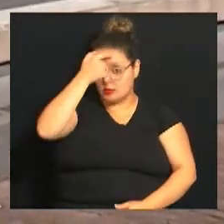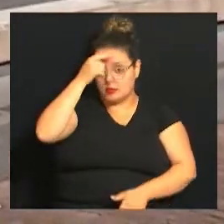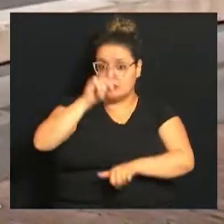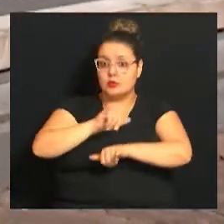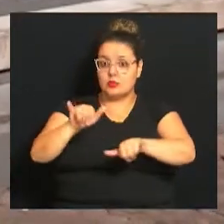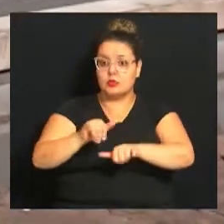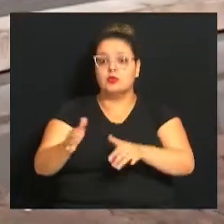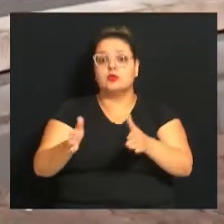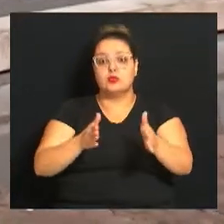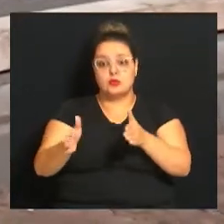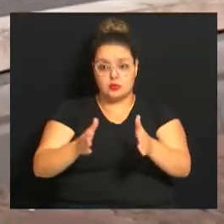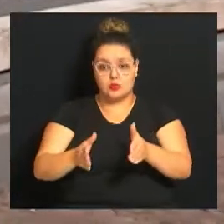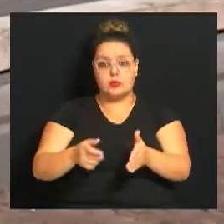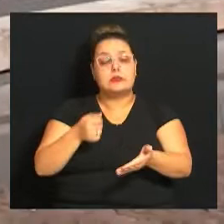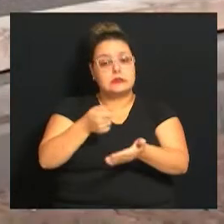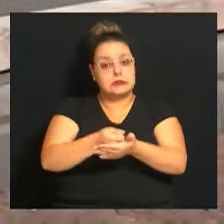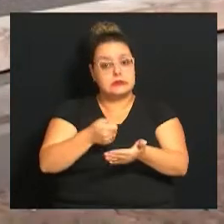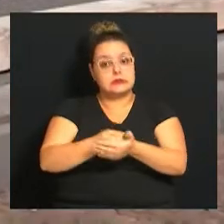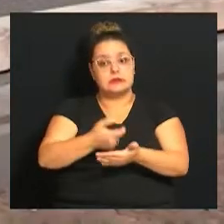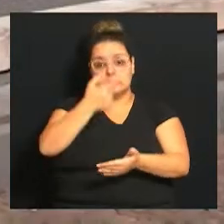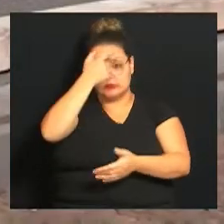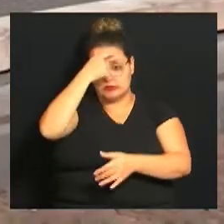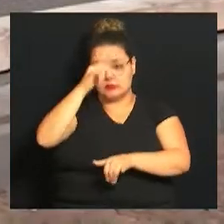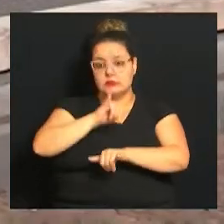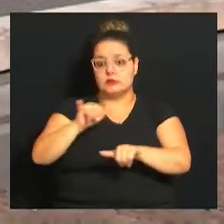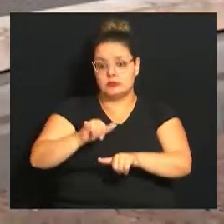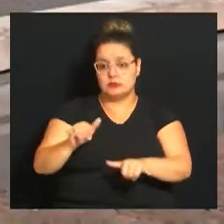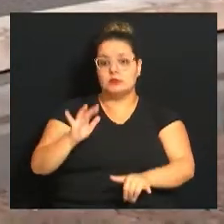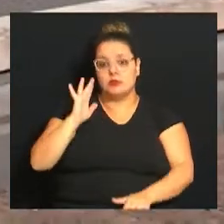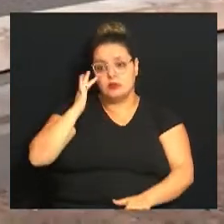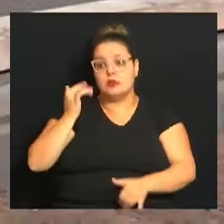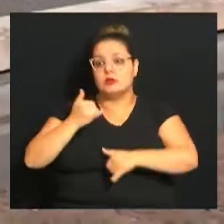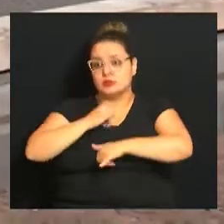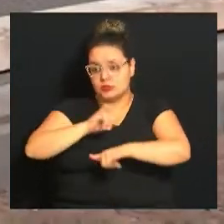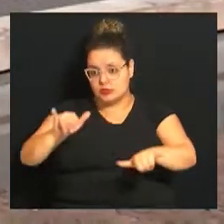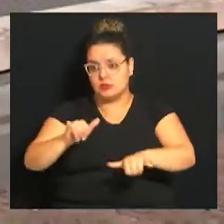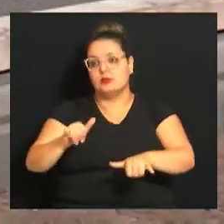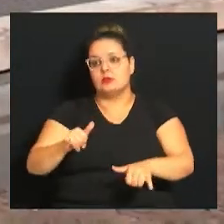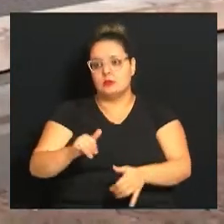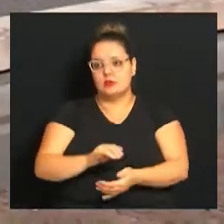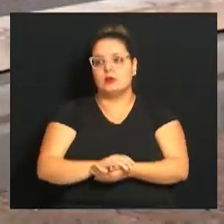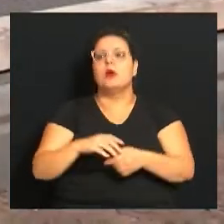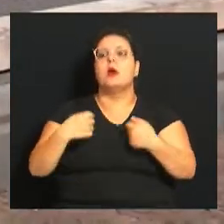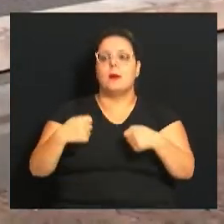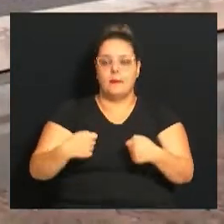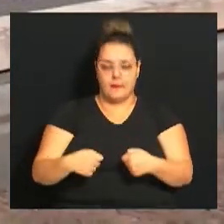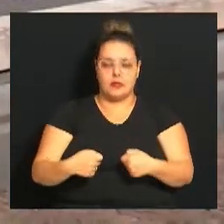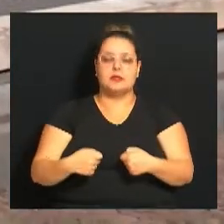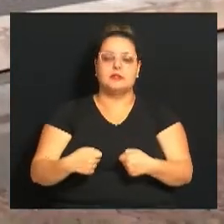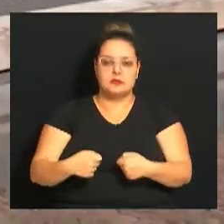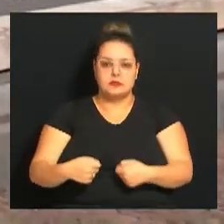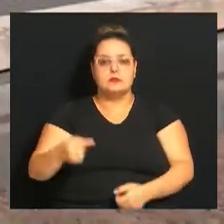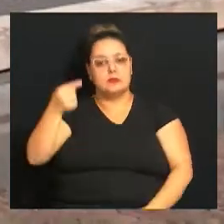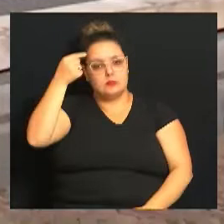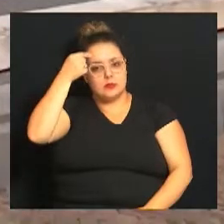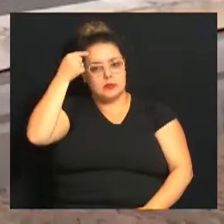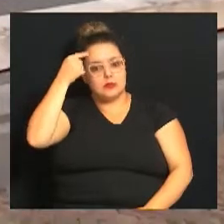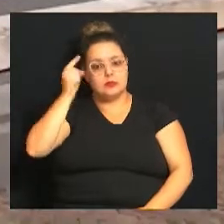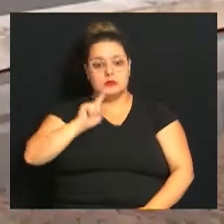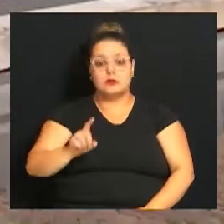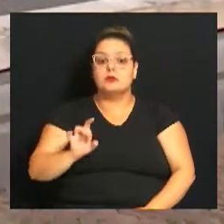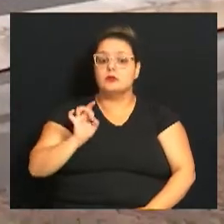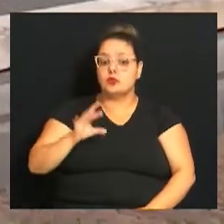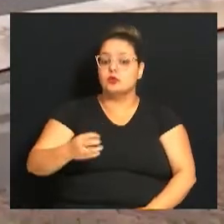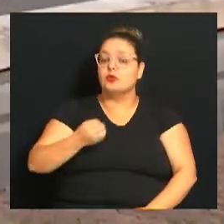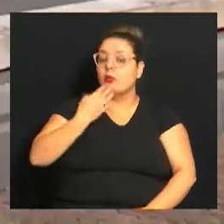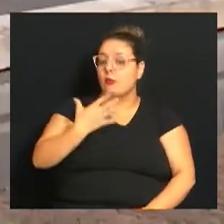momento que exige muita consciência, né, Shaula? Acho que essa é a mensagem que fica. A gente preza muito para isso, pensando não só no bem individual, mas no